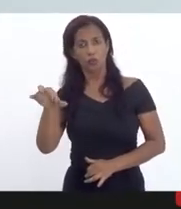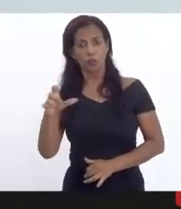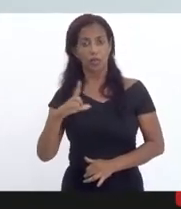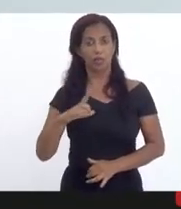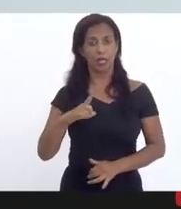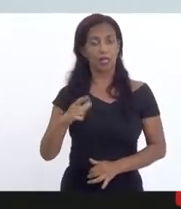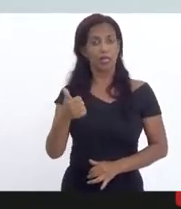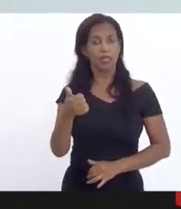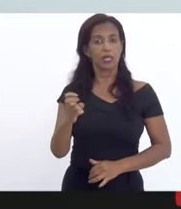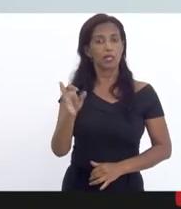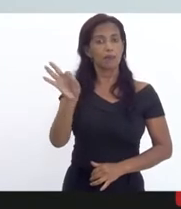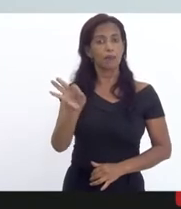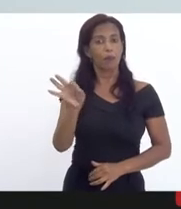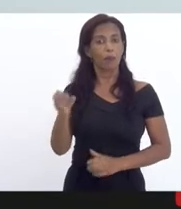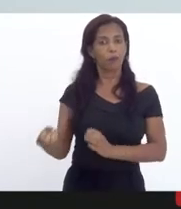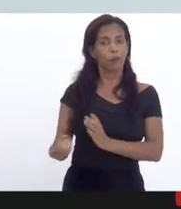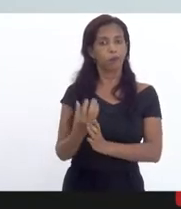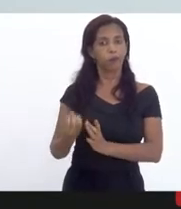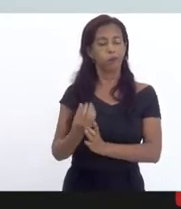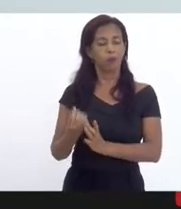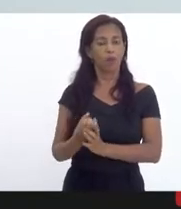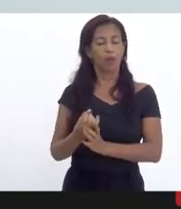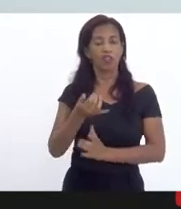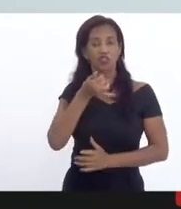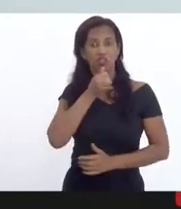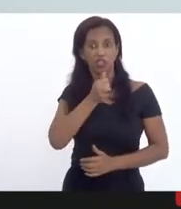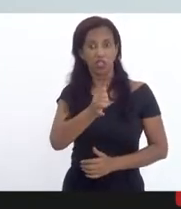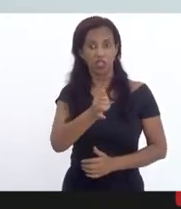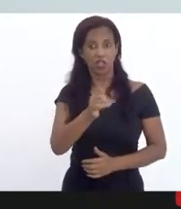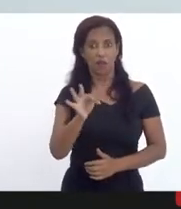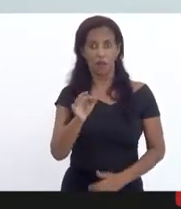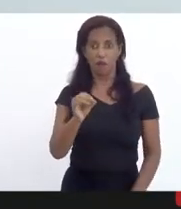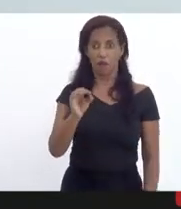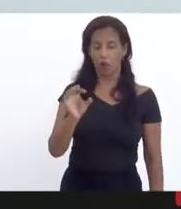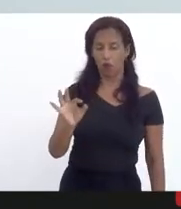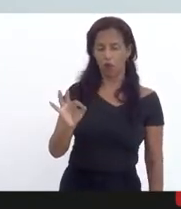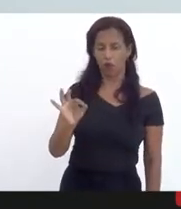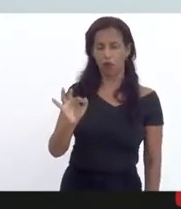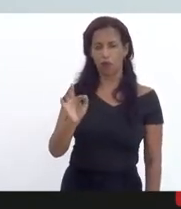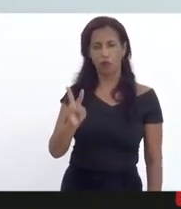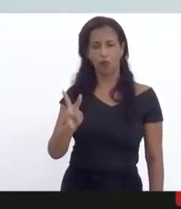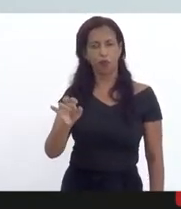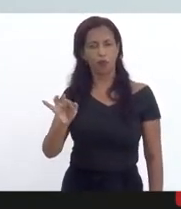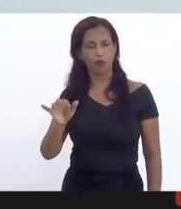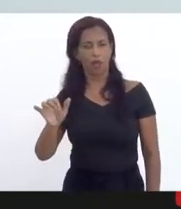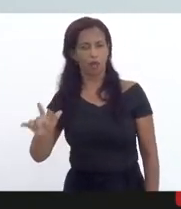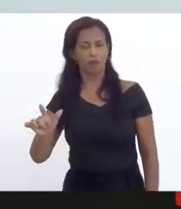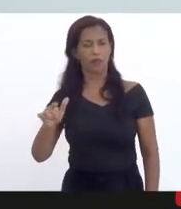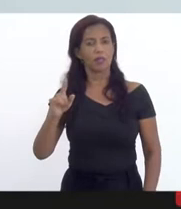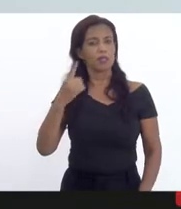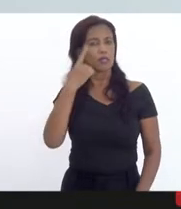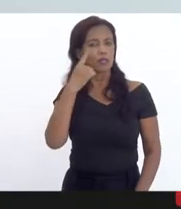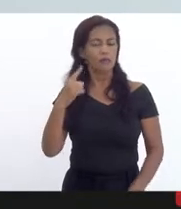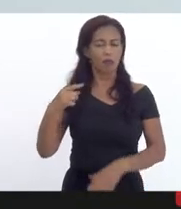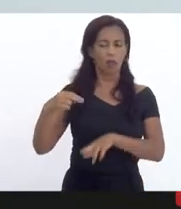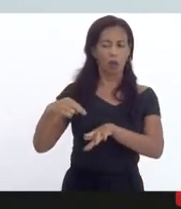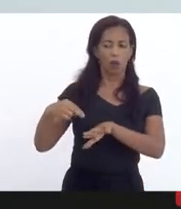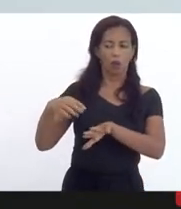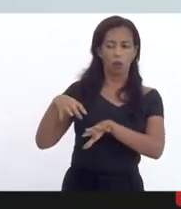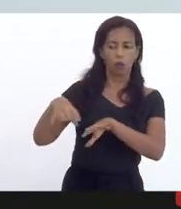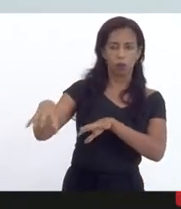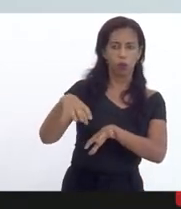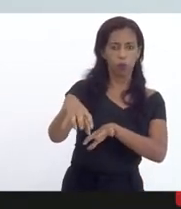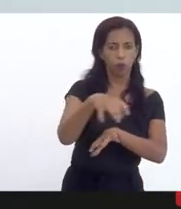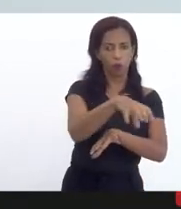de 15% da produção de energia fotovoltaica, por exemplo, do estado. Se nós somarmos aí o norte fluminense, o noroeste e a região